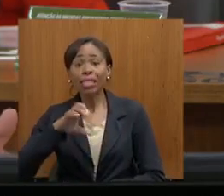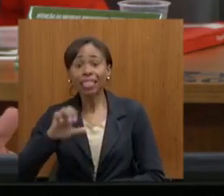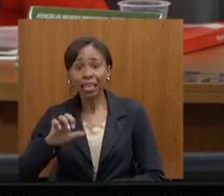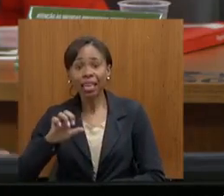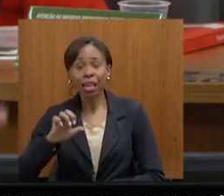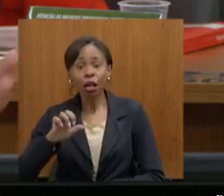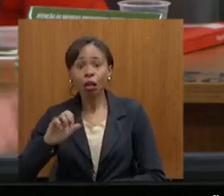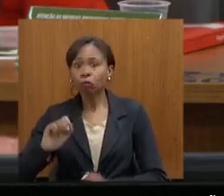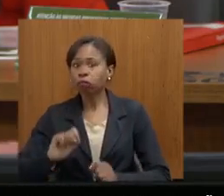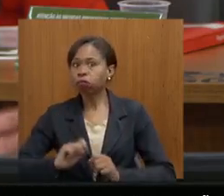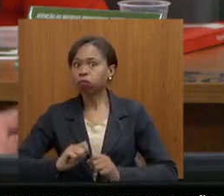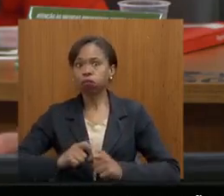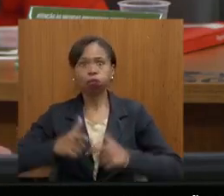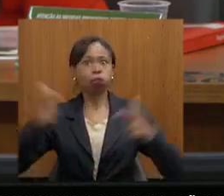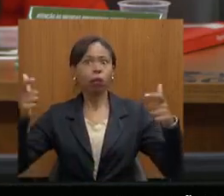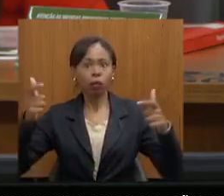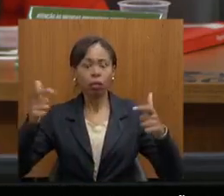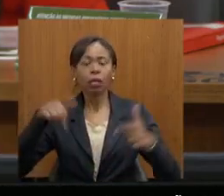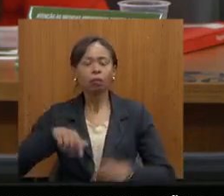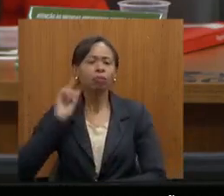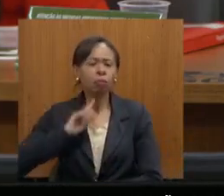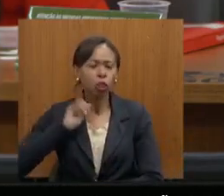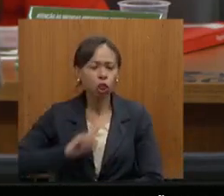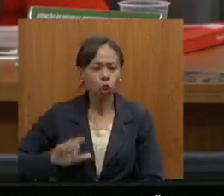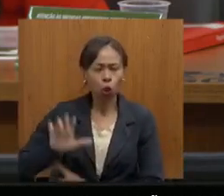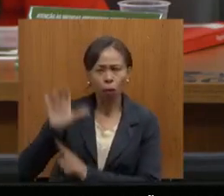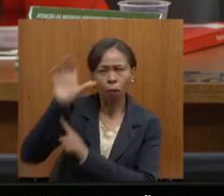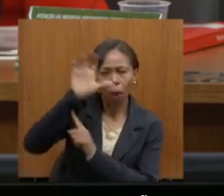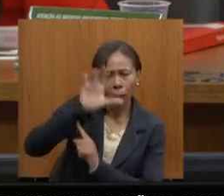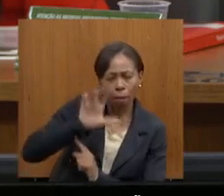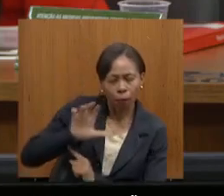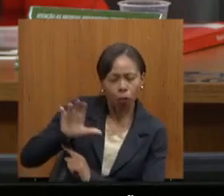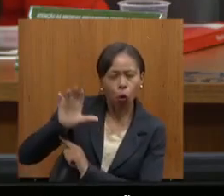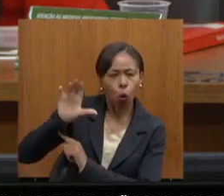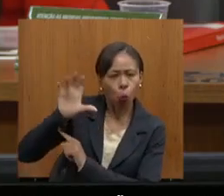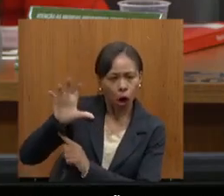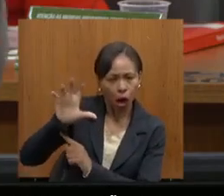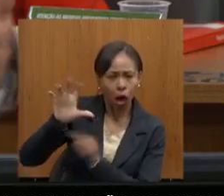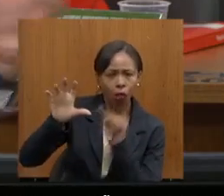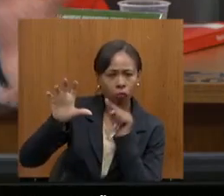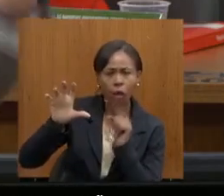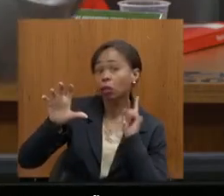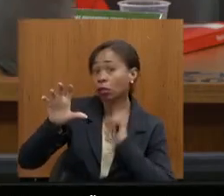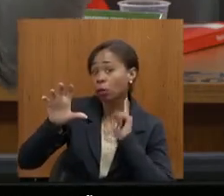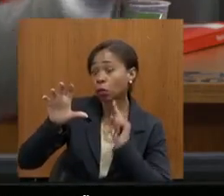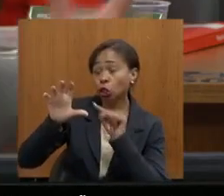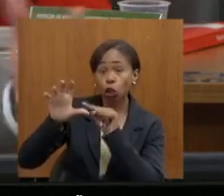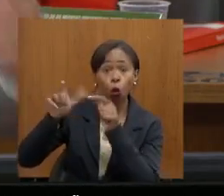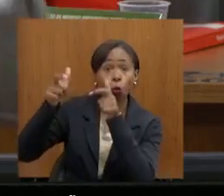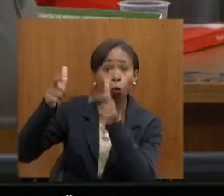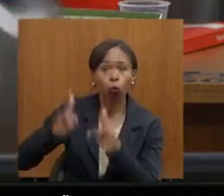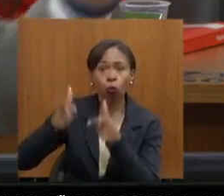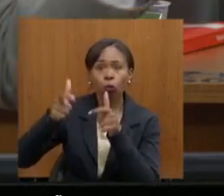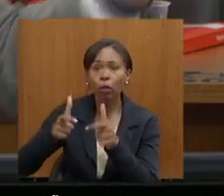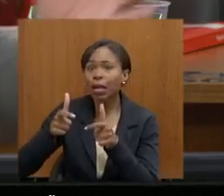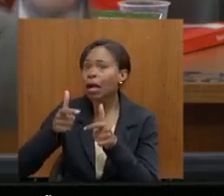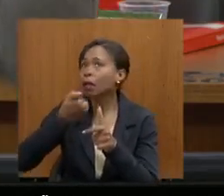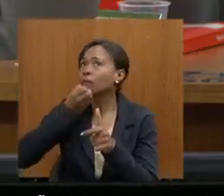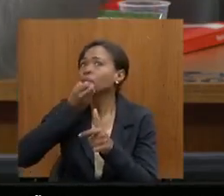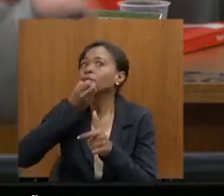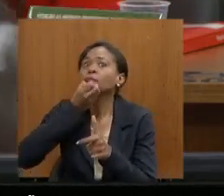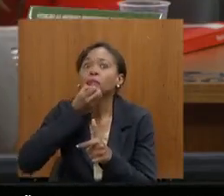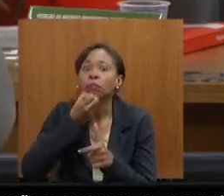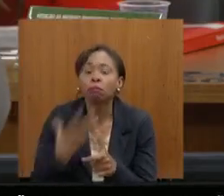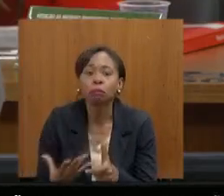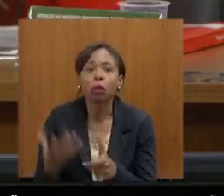como que Minas Gerais com a posição geográfica que possui extremamente divinas a posição assim presente